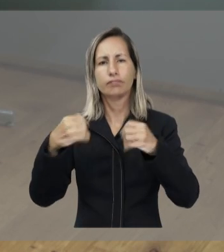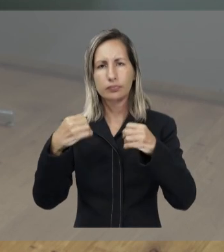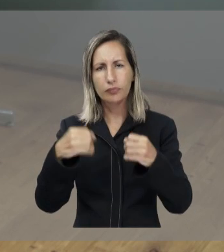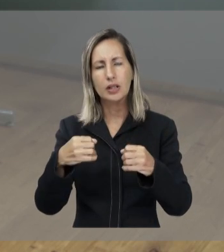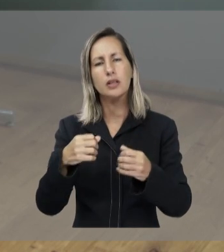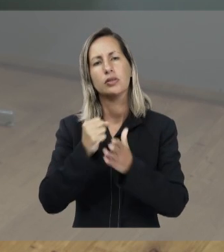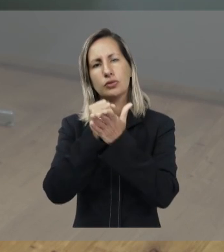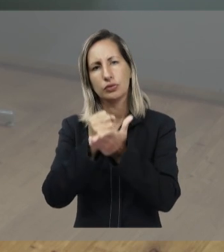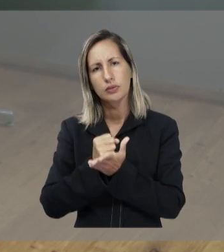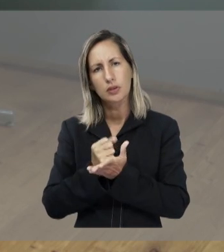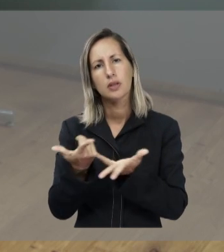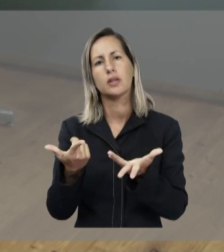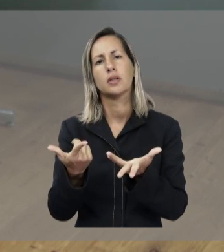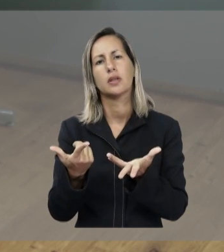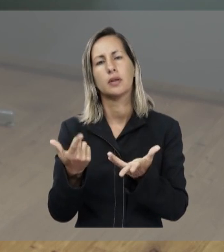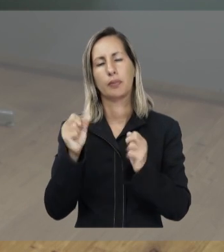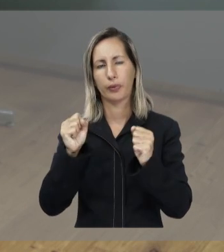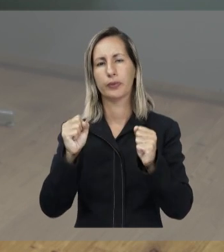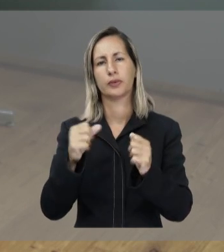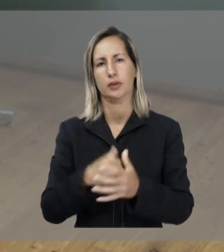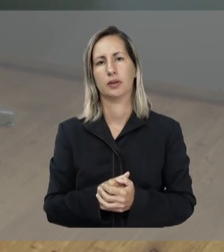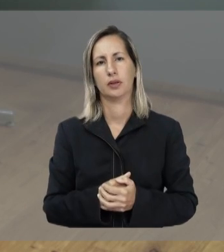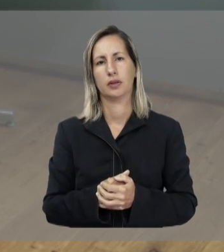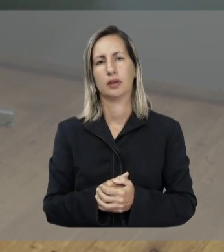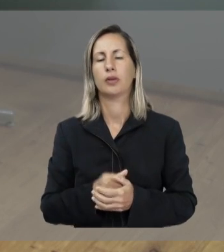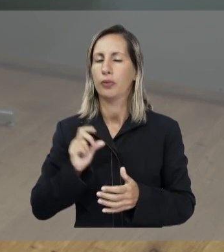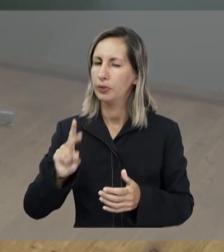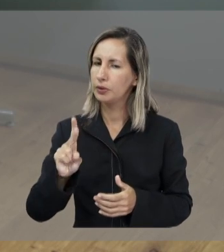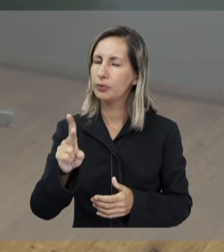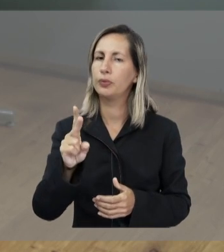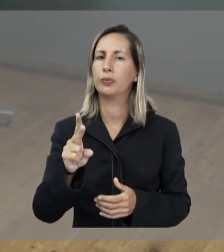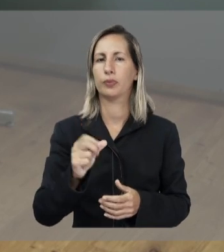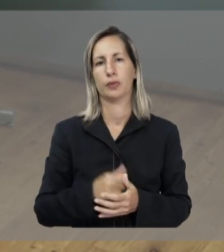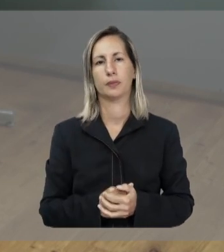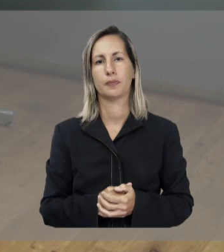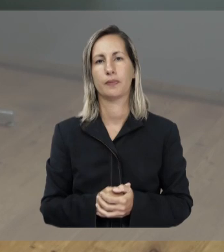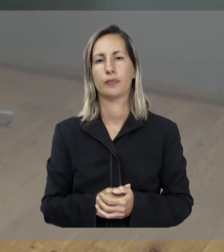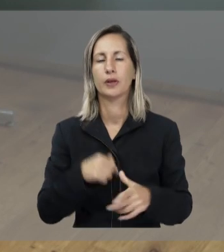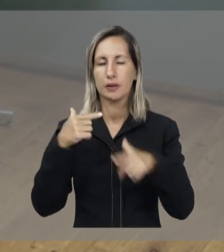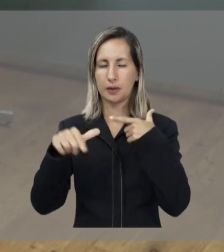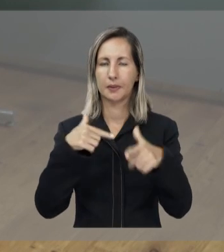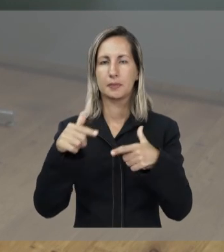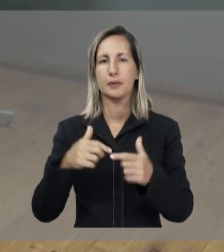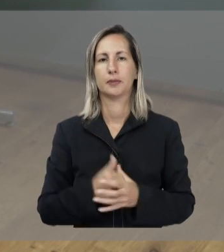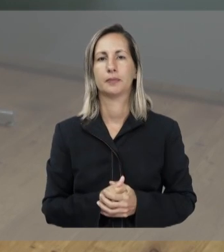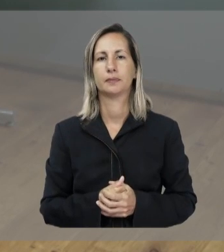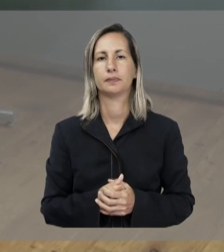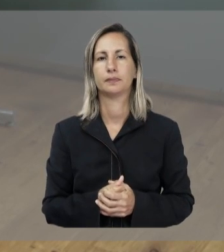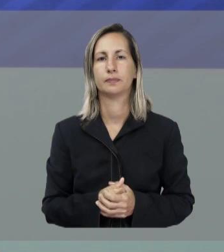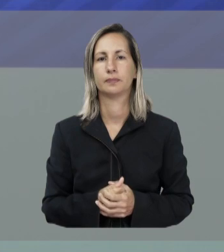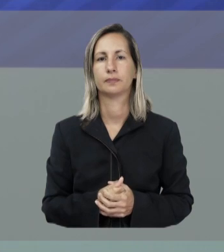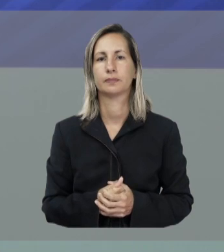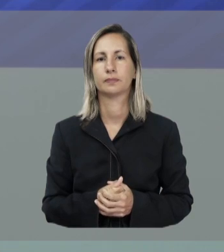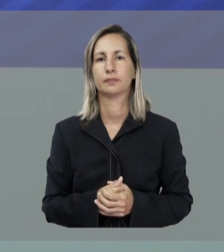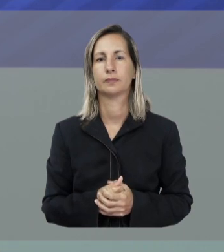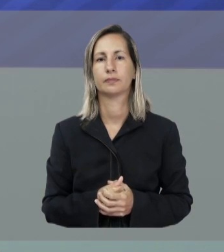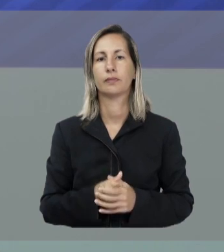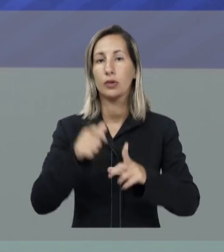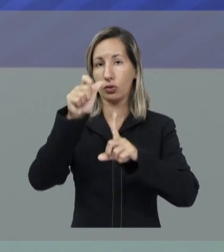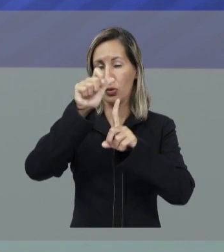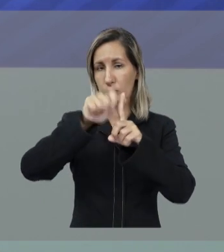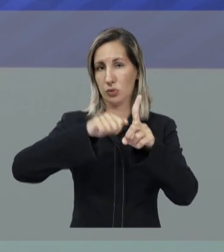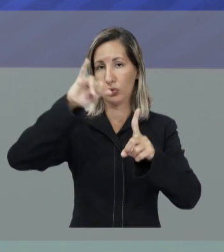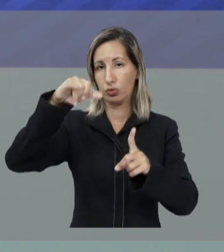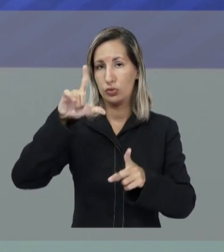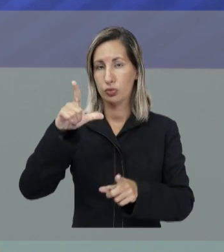precisam ser adotados, que precisam ter uma oportunidade. E a gente segue em defesa desse trabalho aí. Vereadora, estamos no Julho Branco, é o